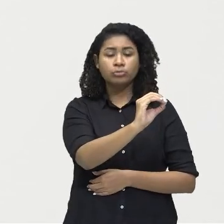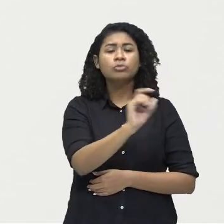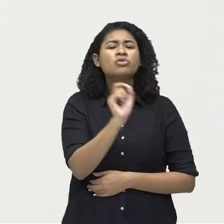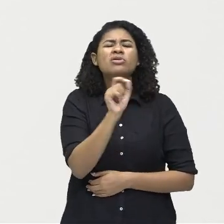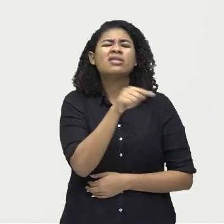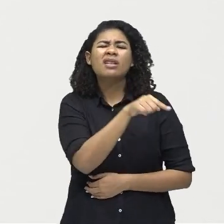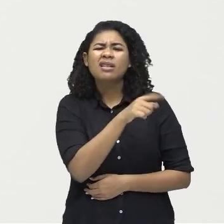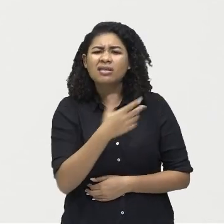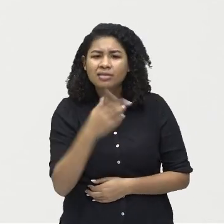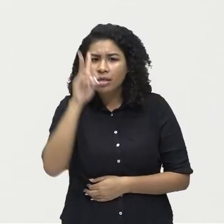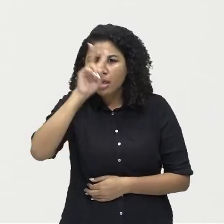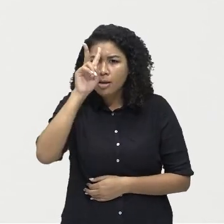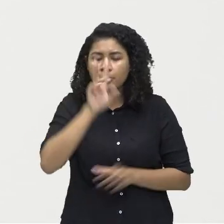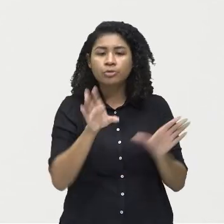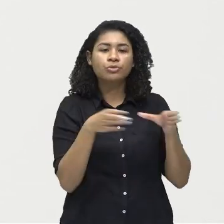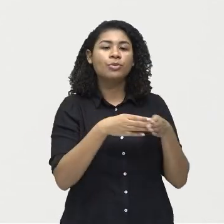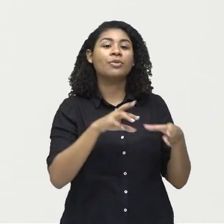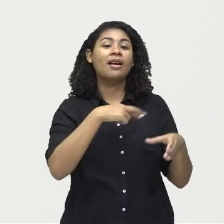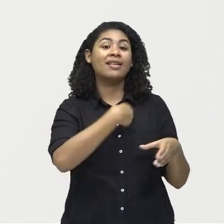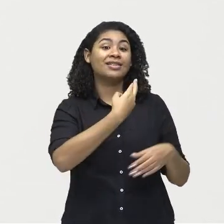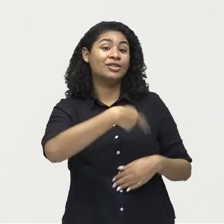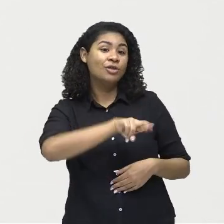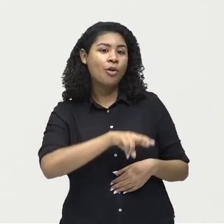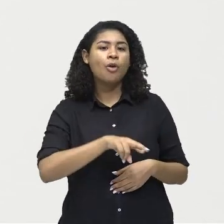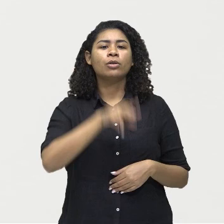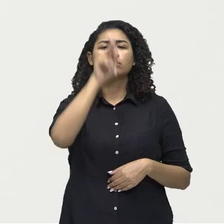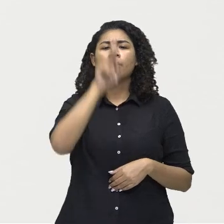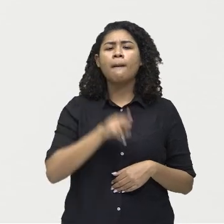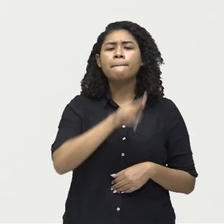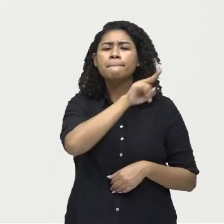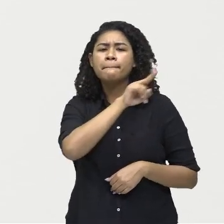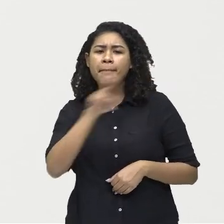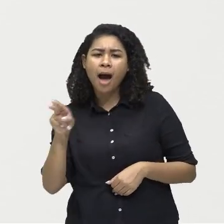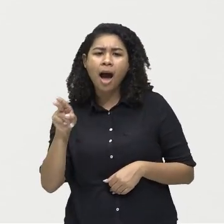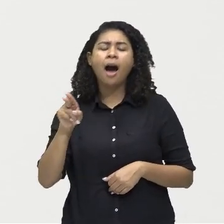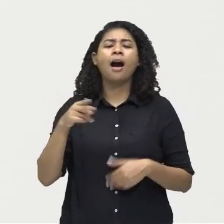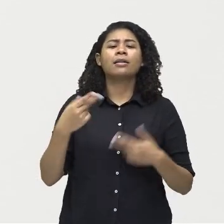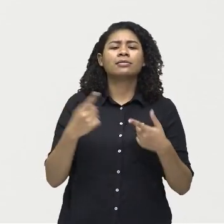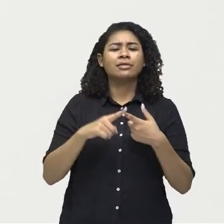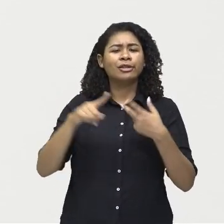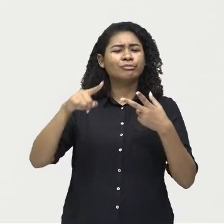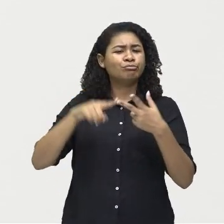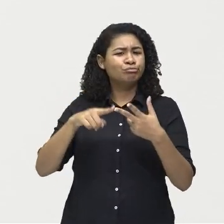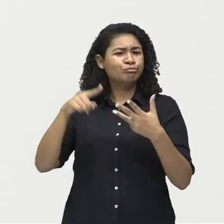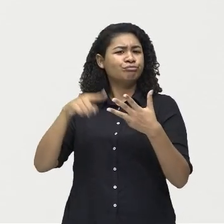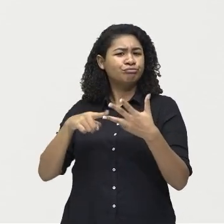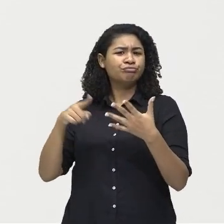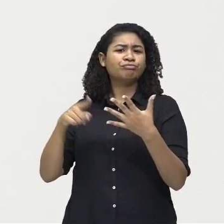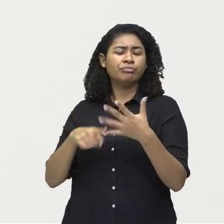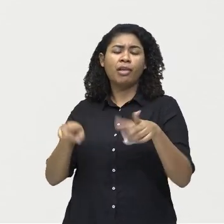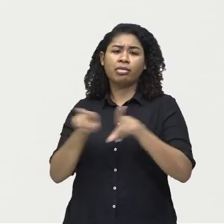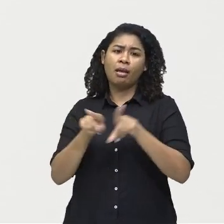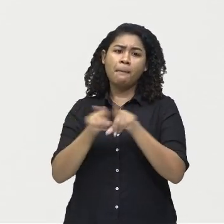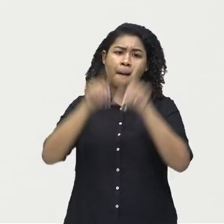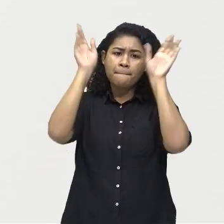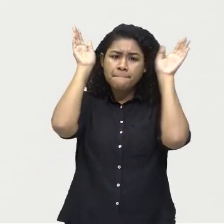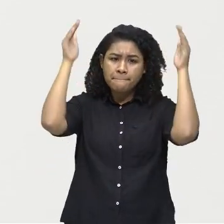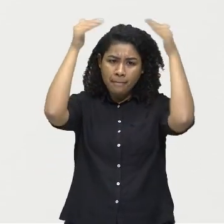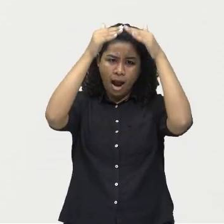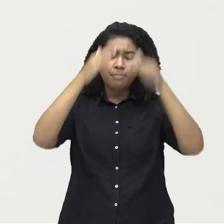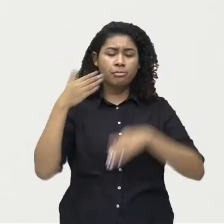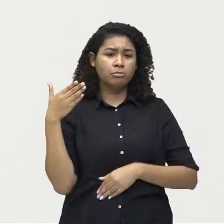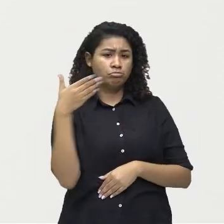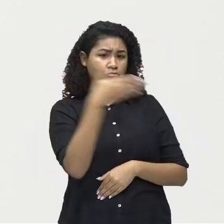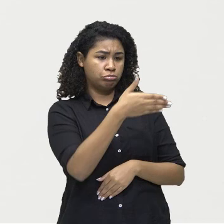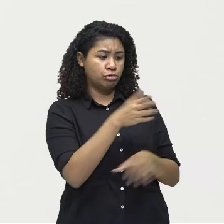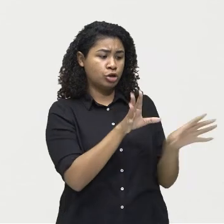professor? Membros da igreja, padres, bispos, cardeais, arcebispos e até mesmo o papa pertenciam